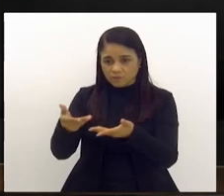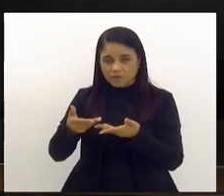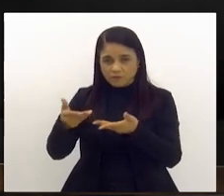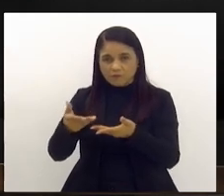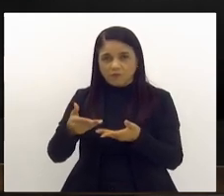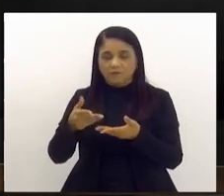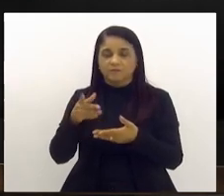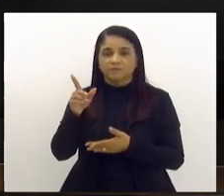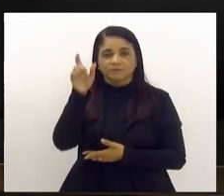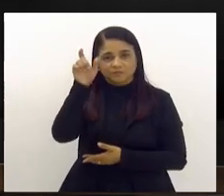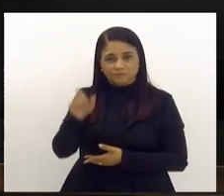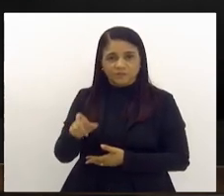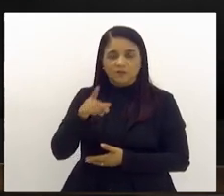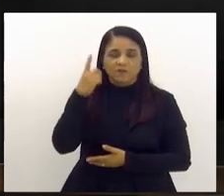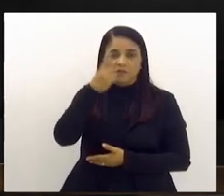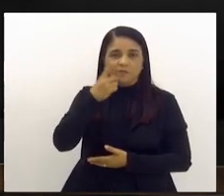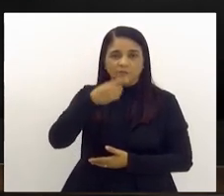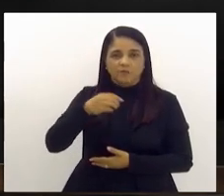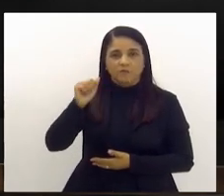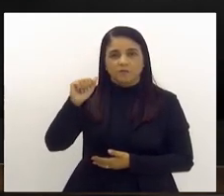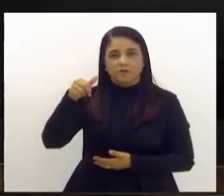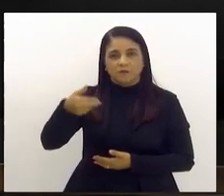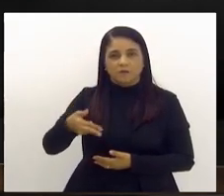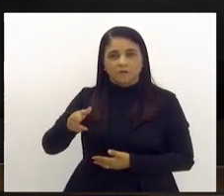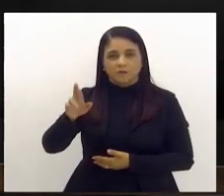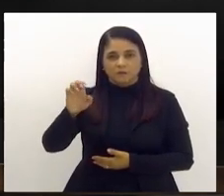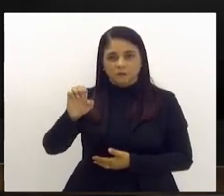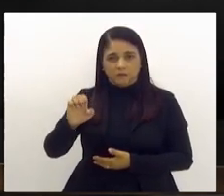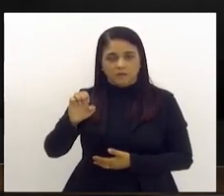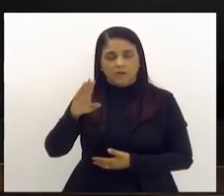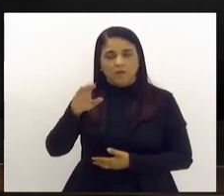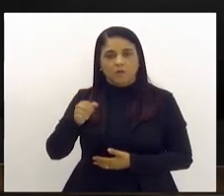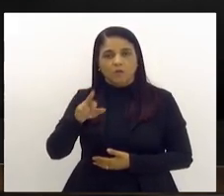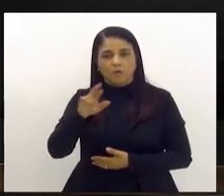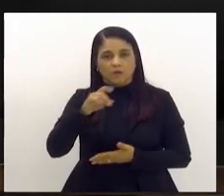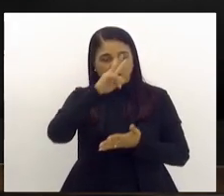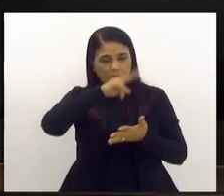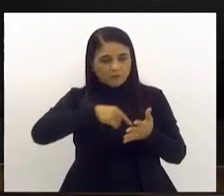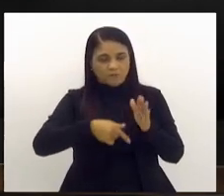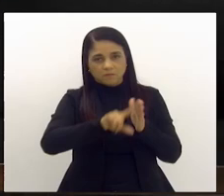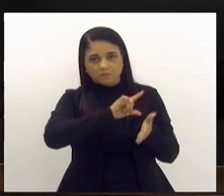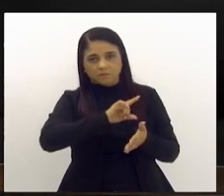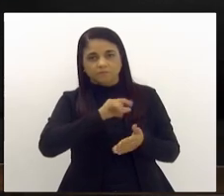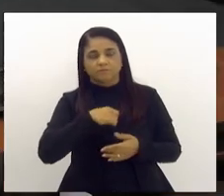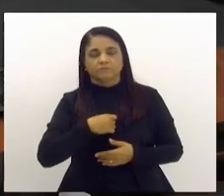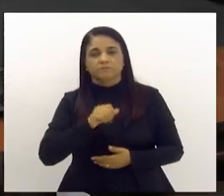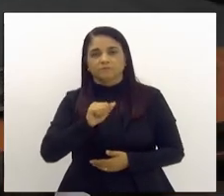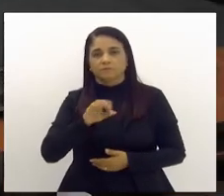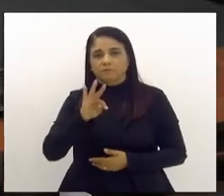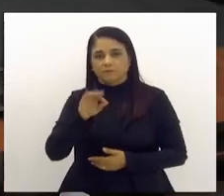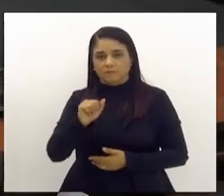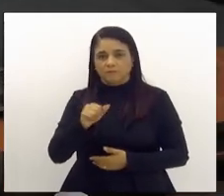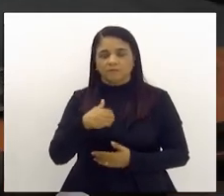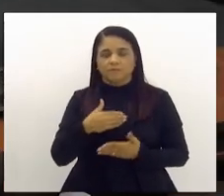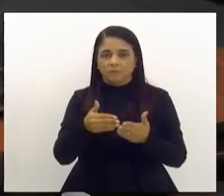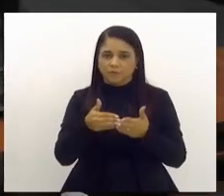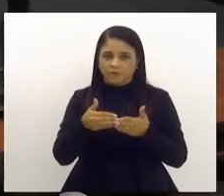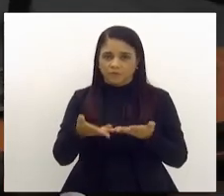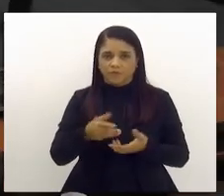o excelentíssimo deputado André Correia para fazer a leitura da ata da sessão anterior, por favor.